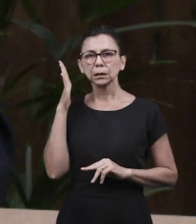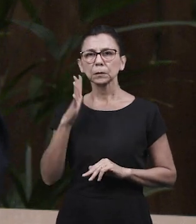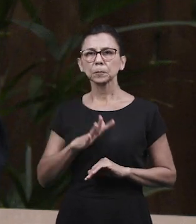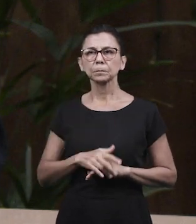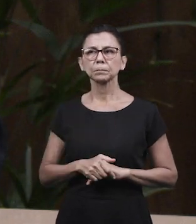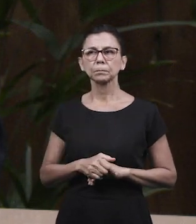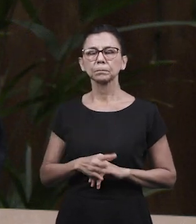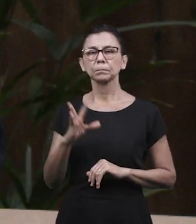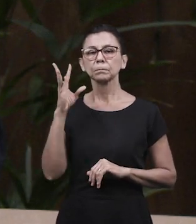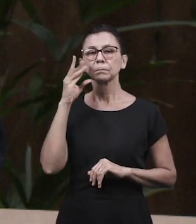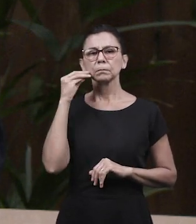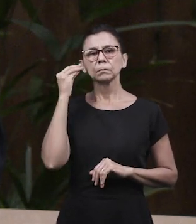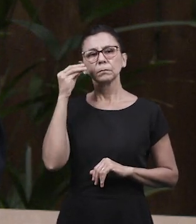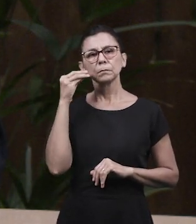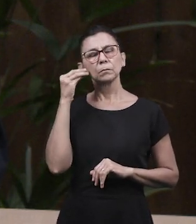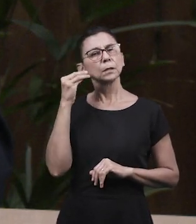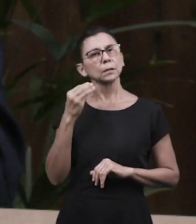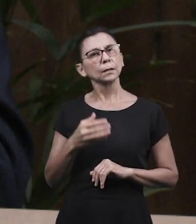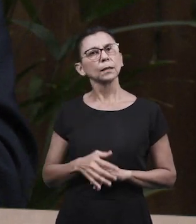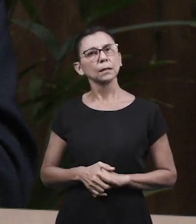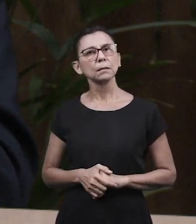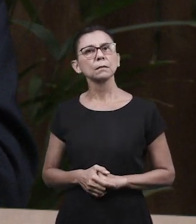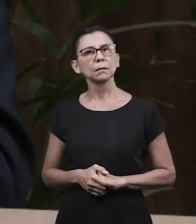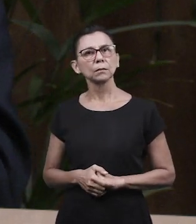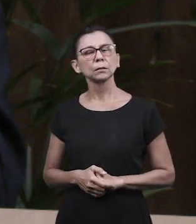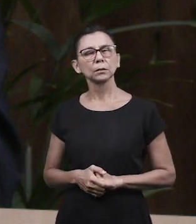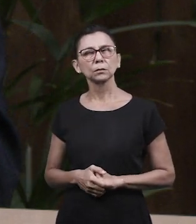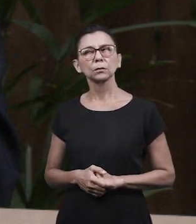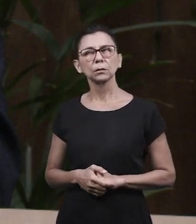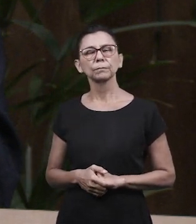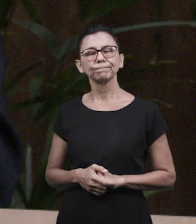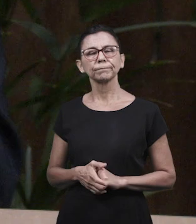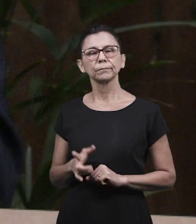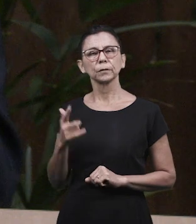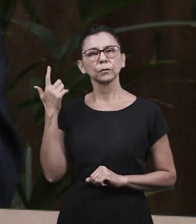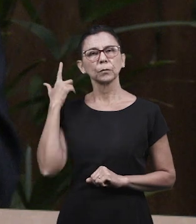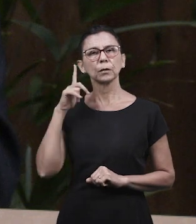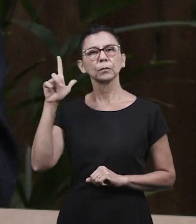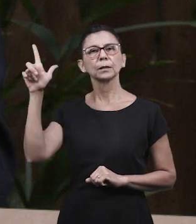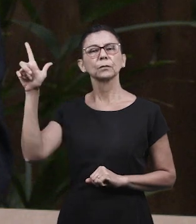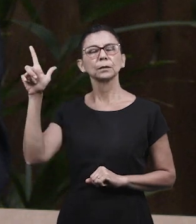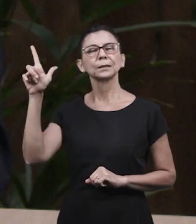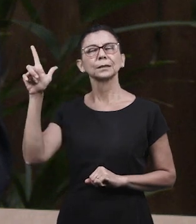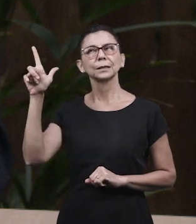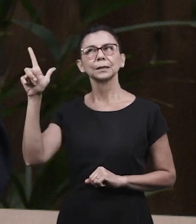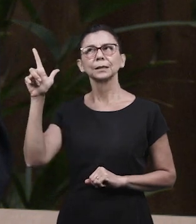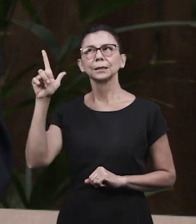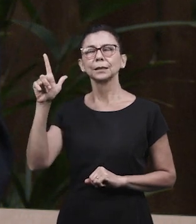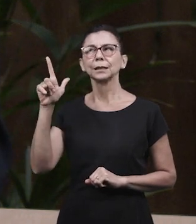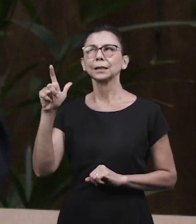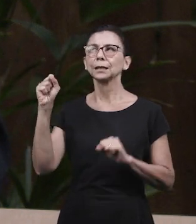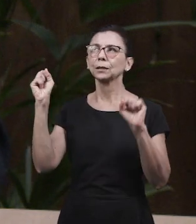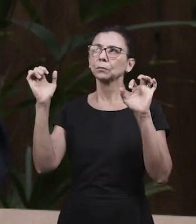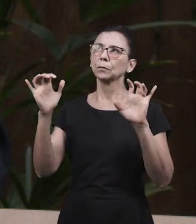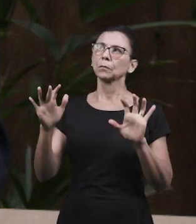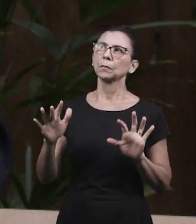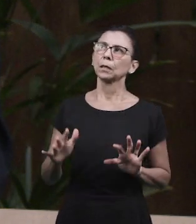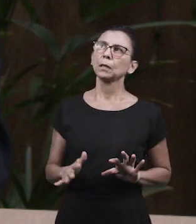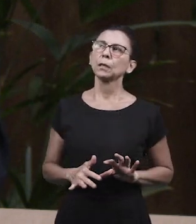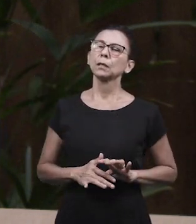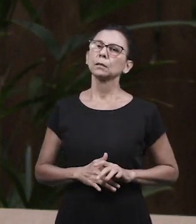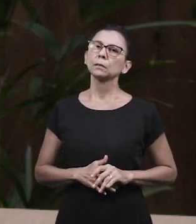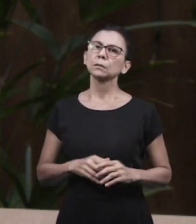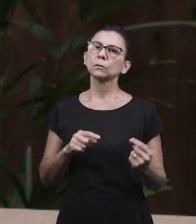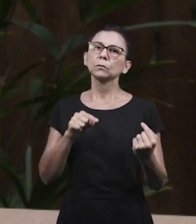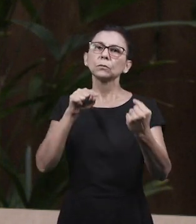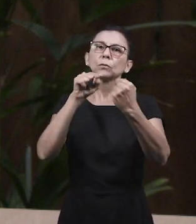uma experiência que nós sabemos que vamos alcançar um recurso, uma bênção,